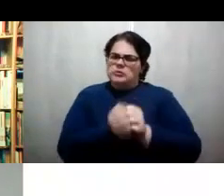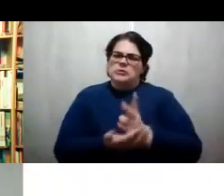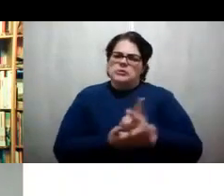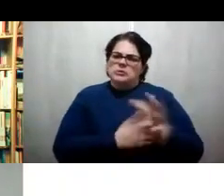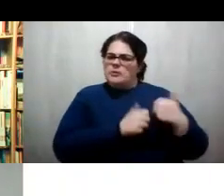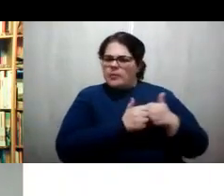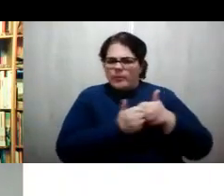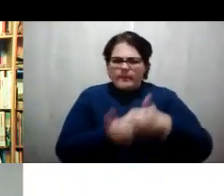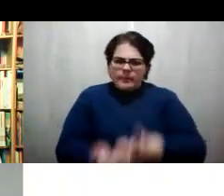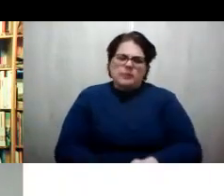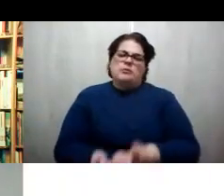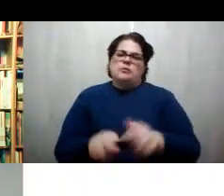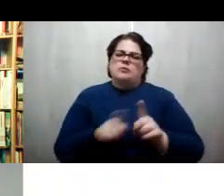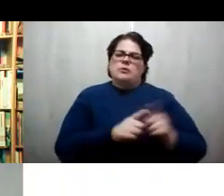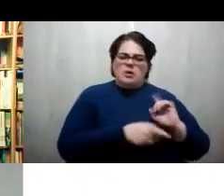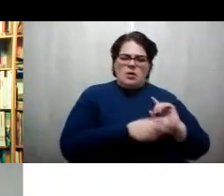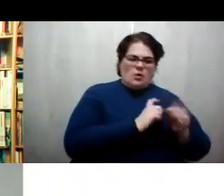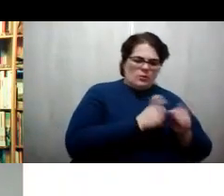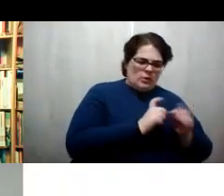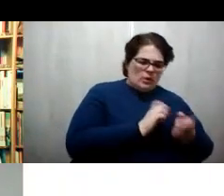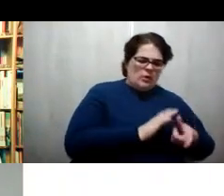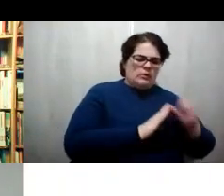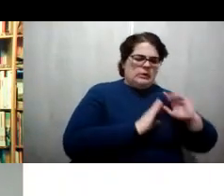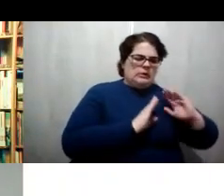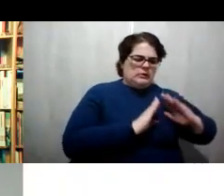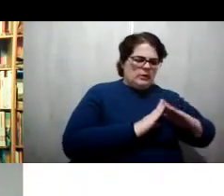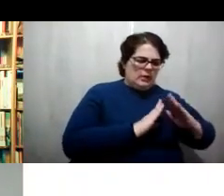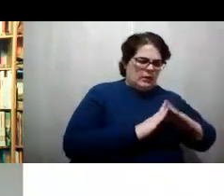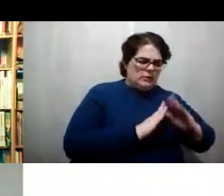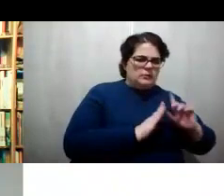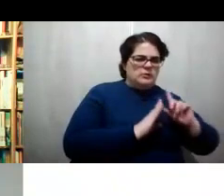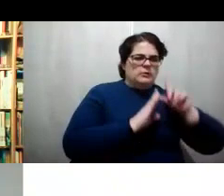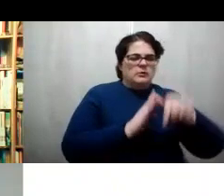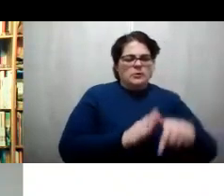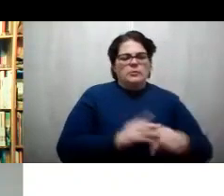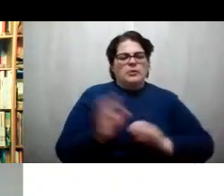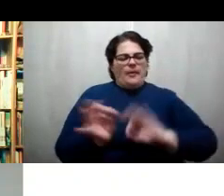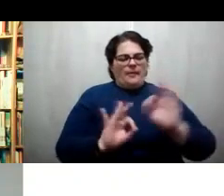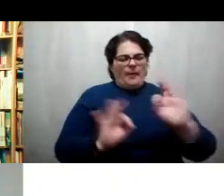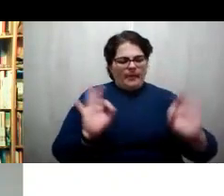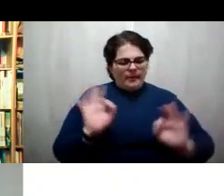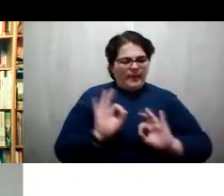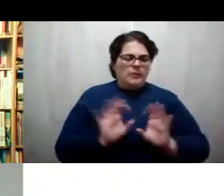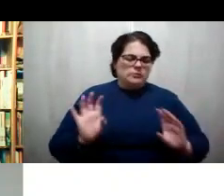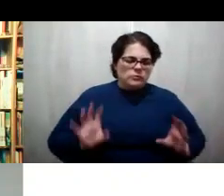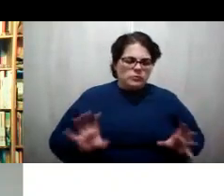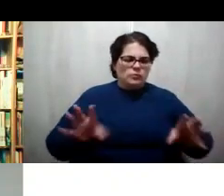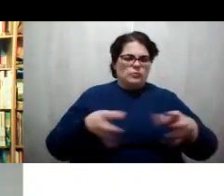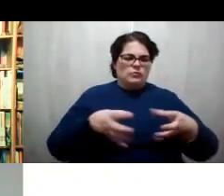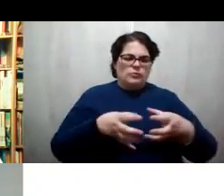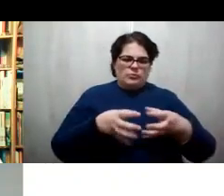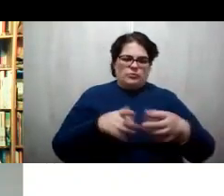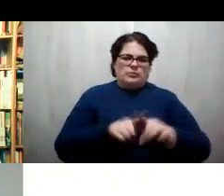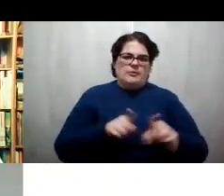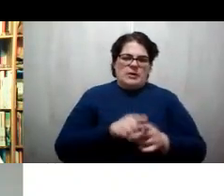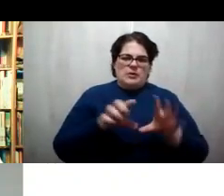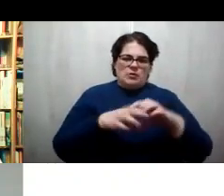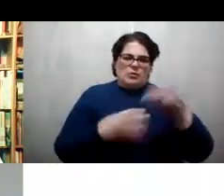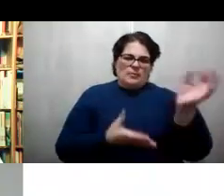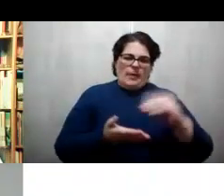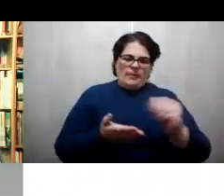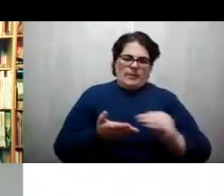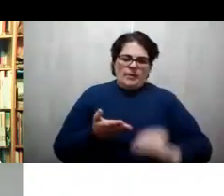reunião, porque nós fizemos uma reunião em casa, depois nós já abrimos um grupo no WhatsApp e tudo a